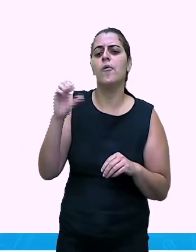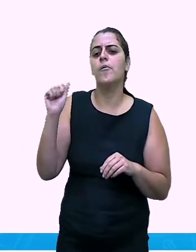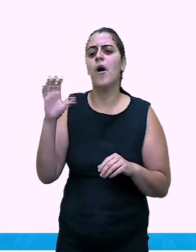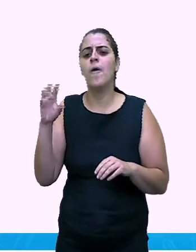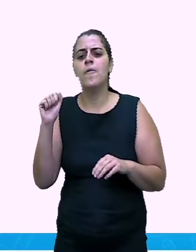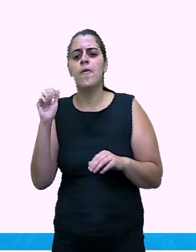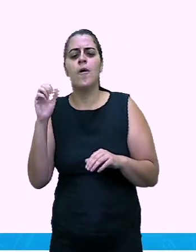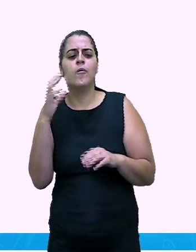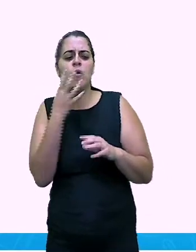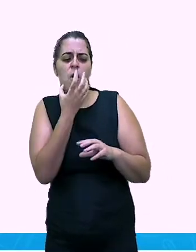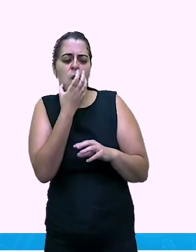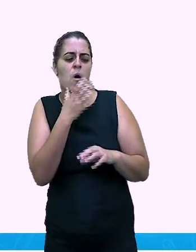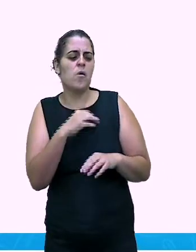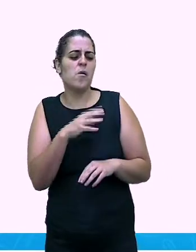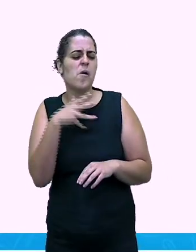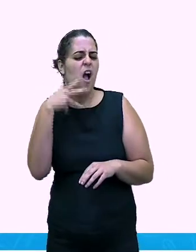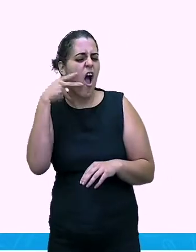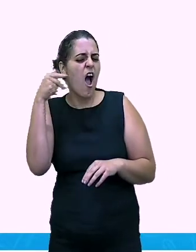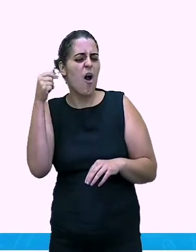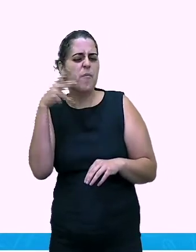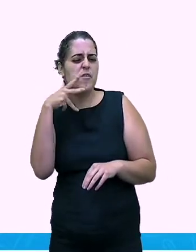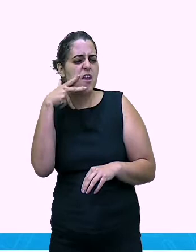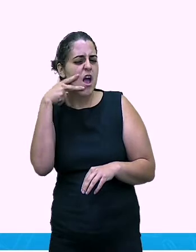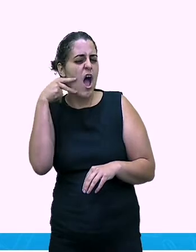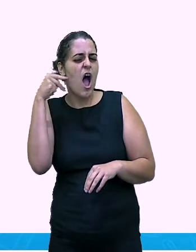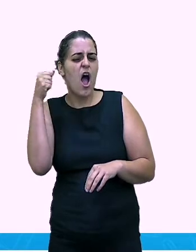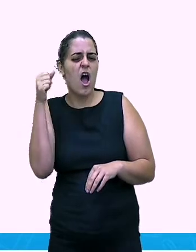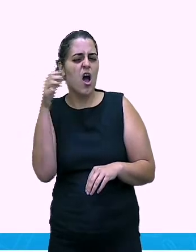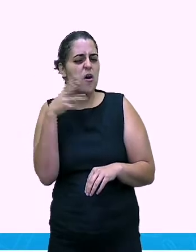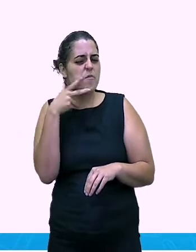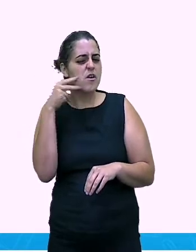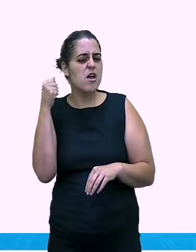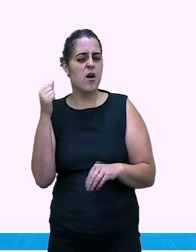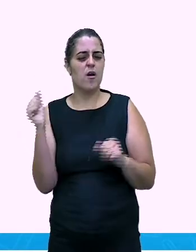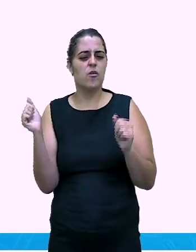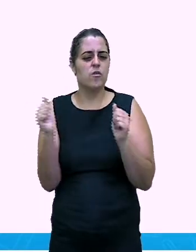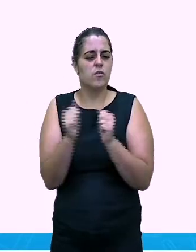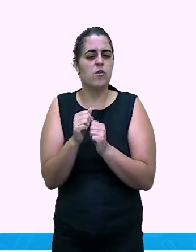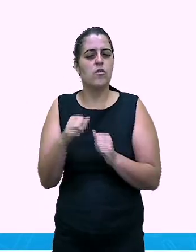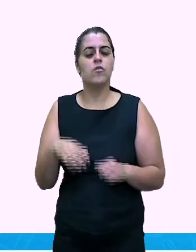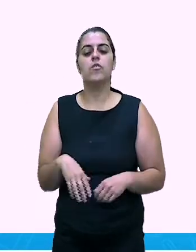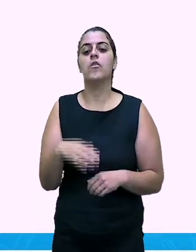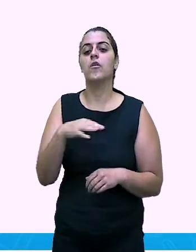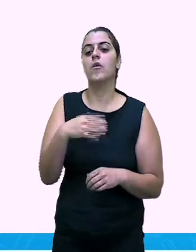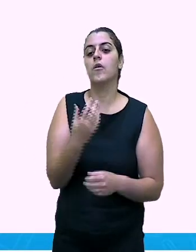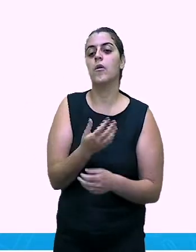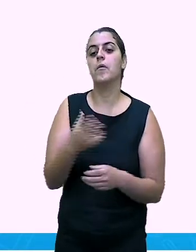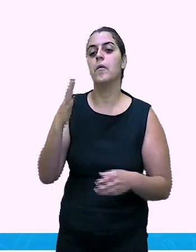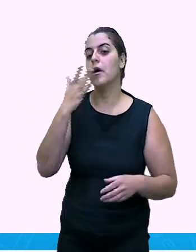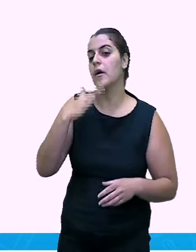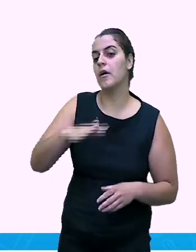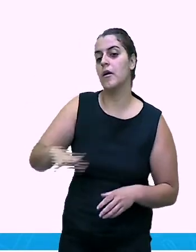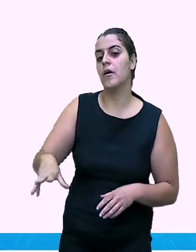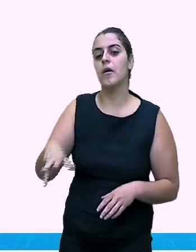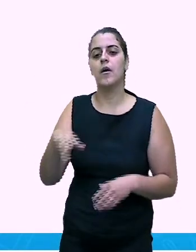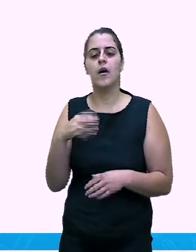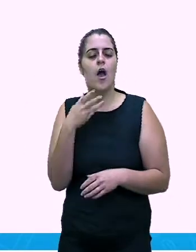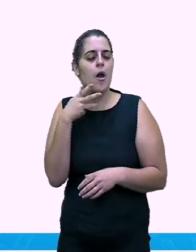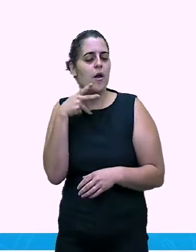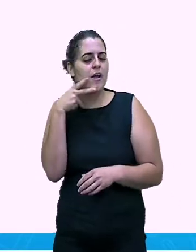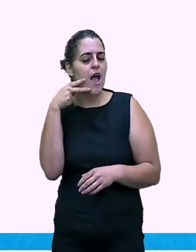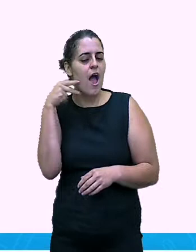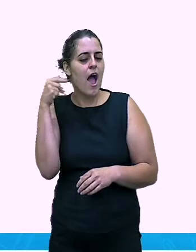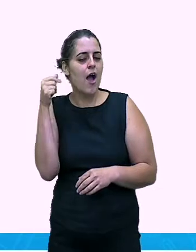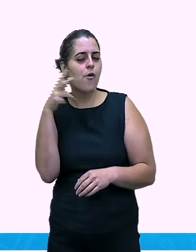au. Se tem um gatinho miando perto de uma criança, eles vão colocar o miado